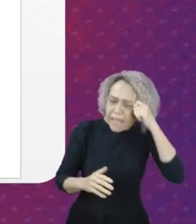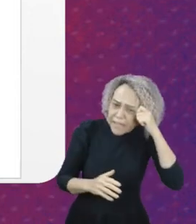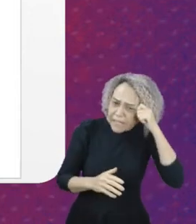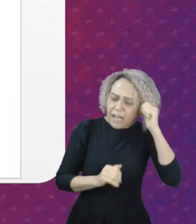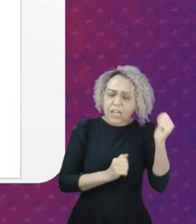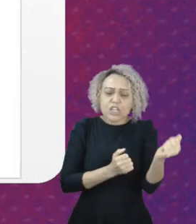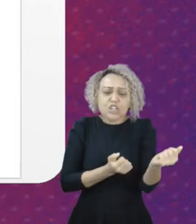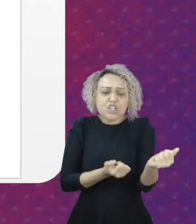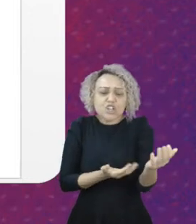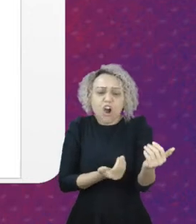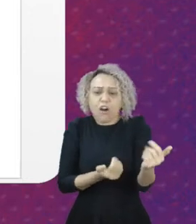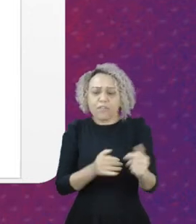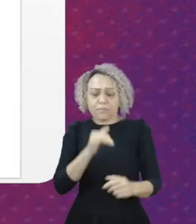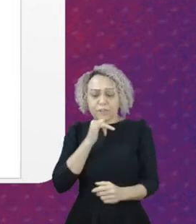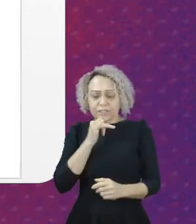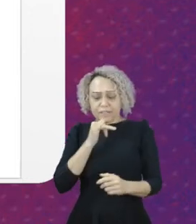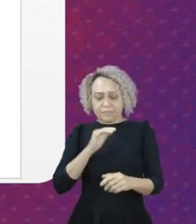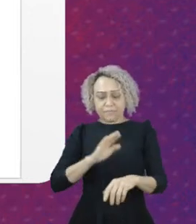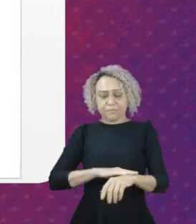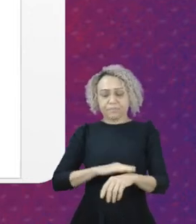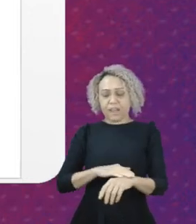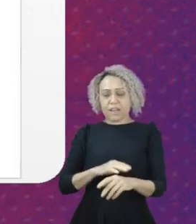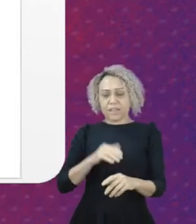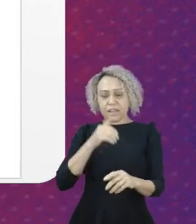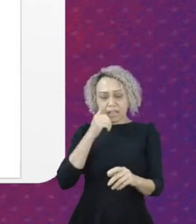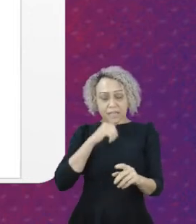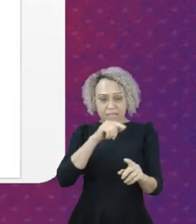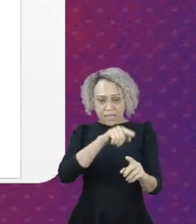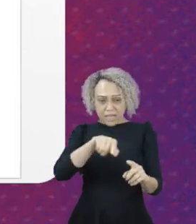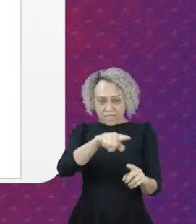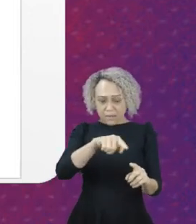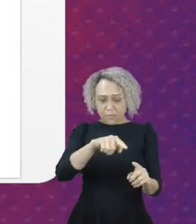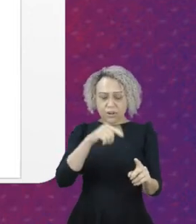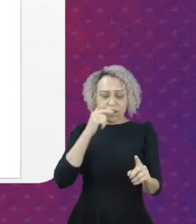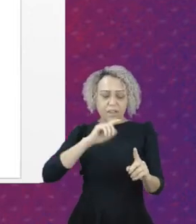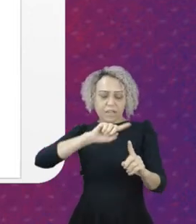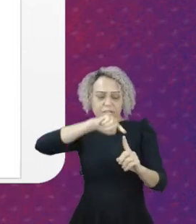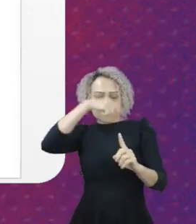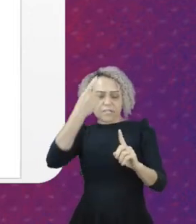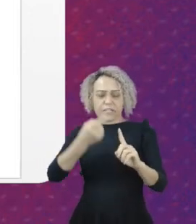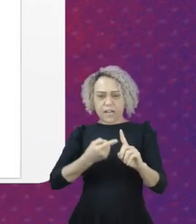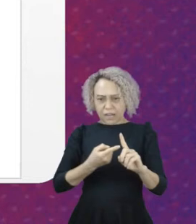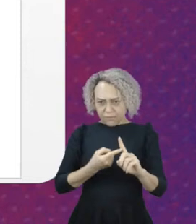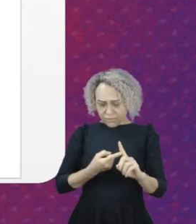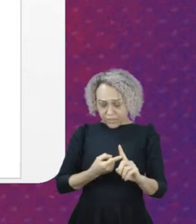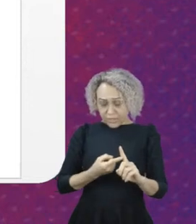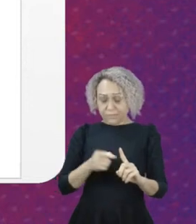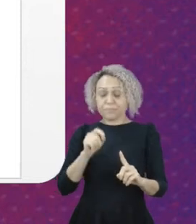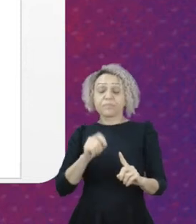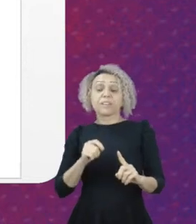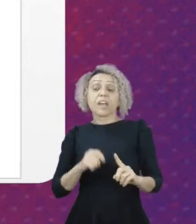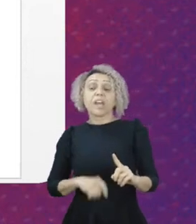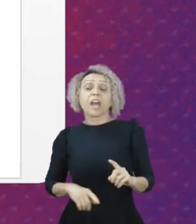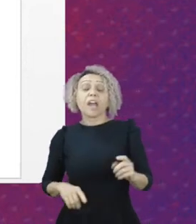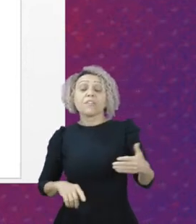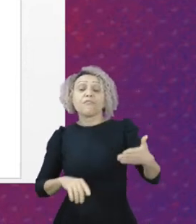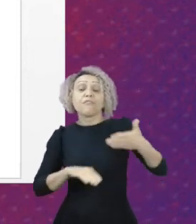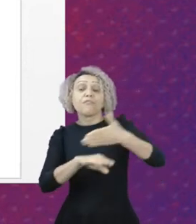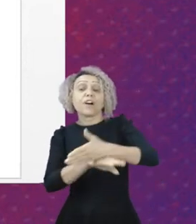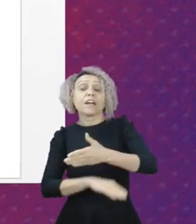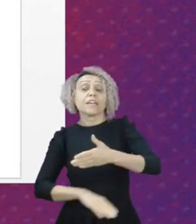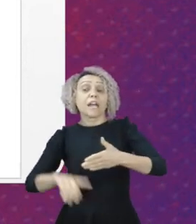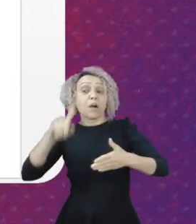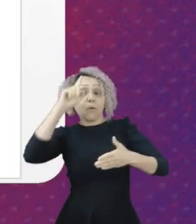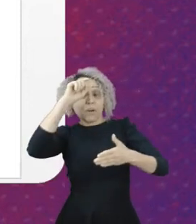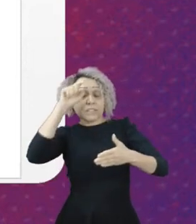parturiente durante o período pré, no ápice e também no pós-parto, né? Negar ou